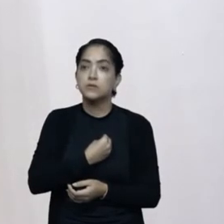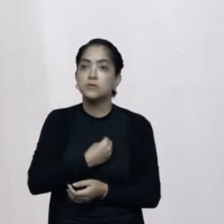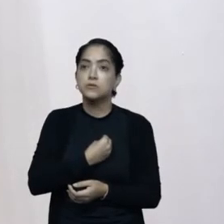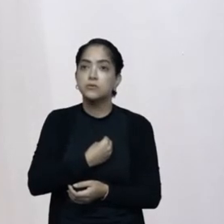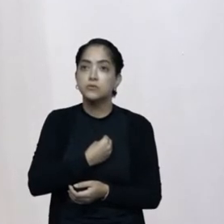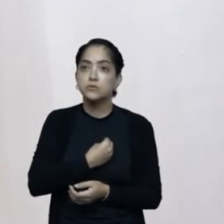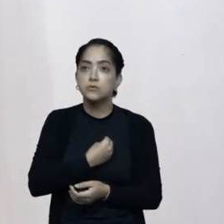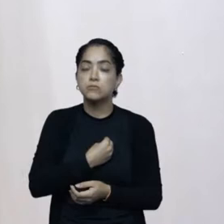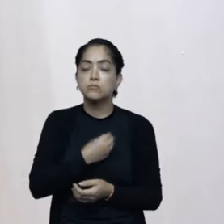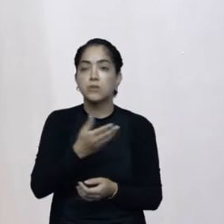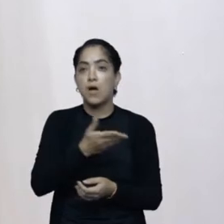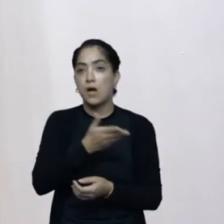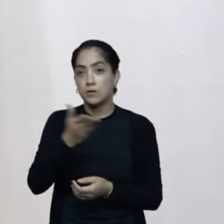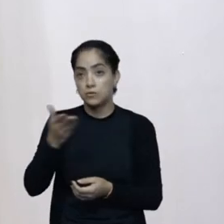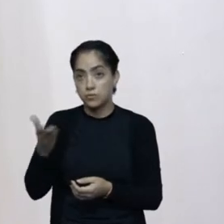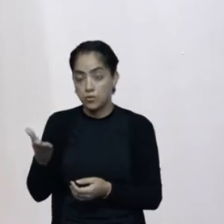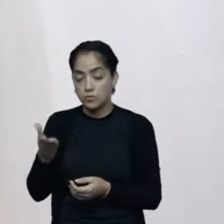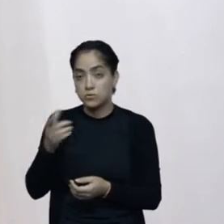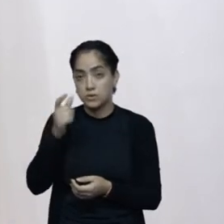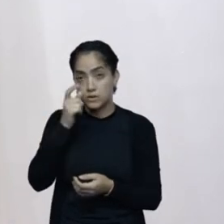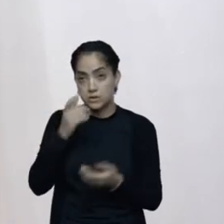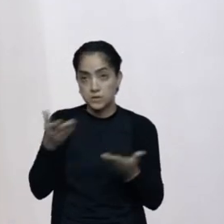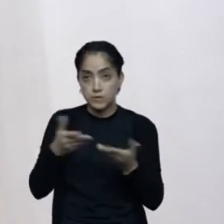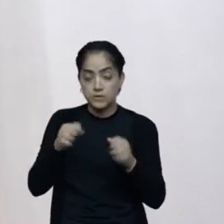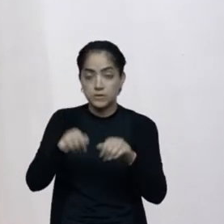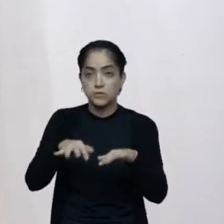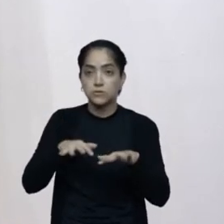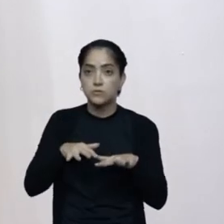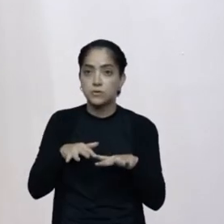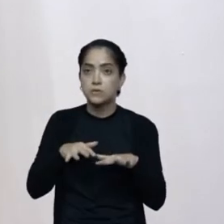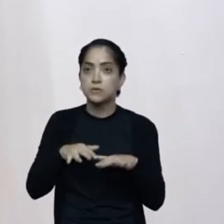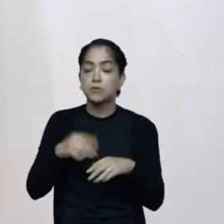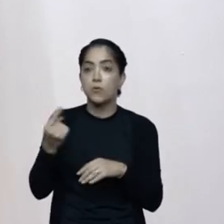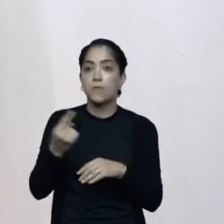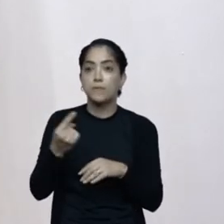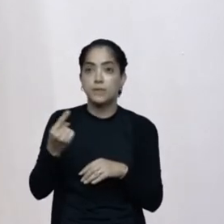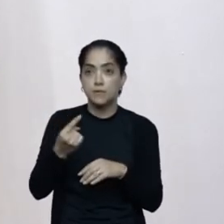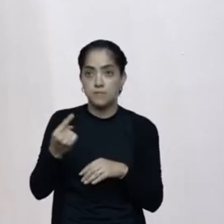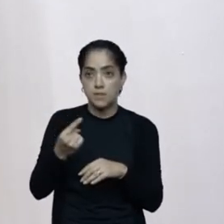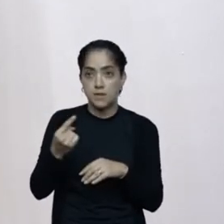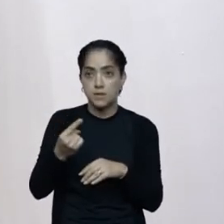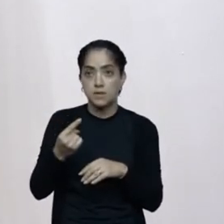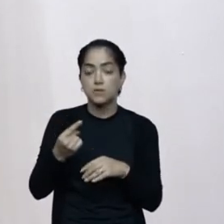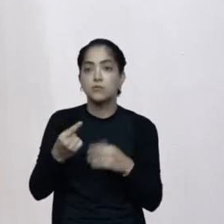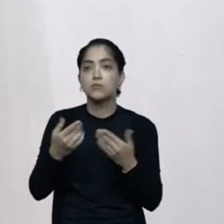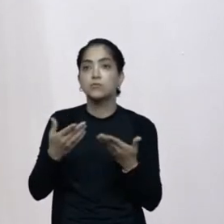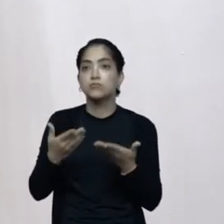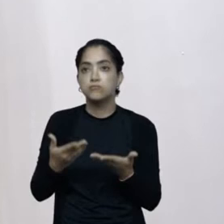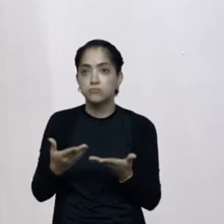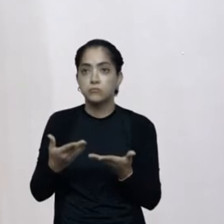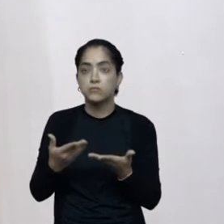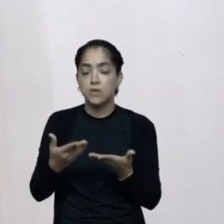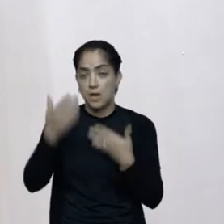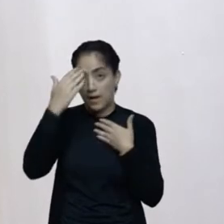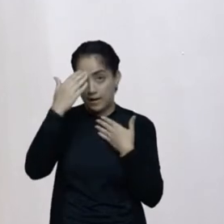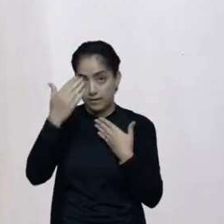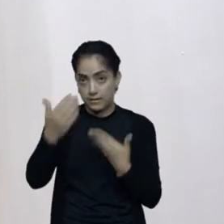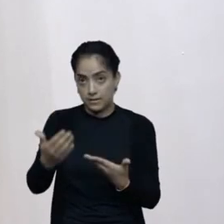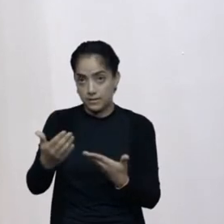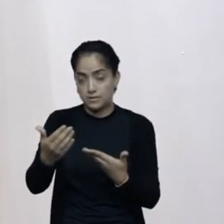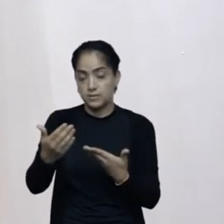todos os cidadãos que estão nos assistindo hoje. Primeiramente, senhor presidente, eu gostaria de agradecer aqui